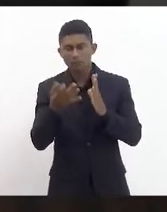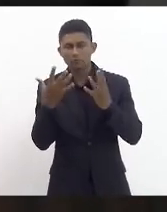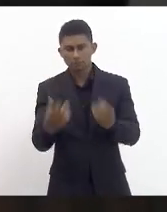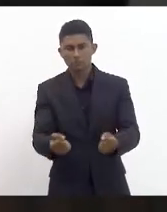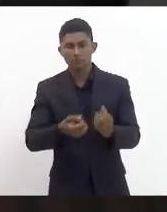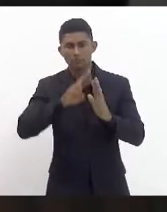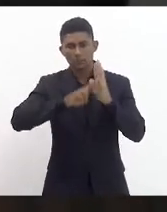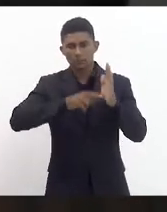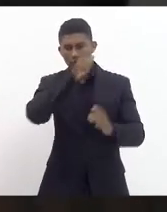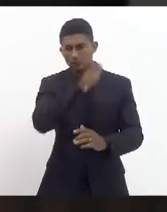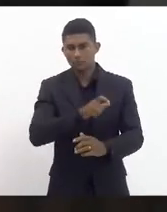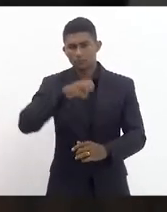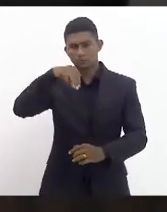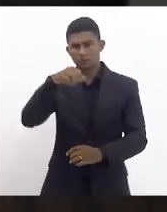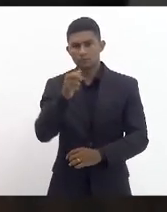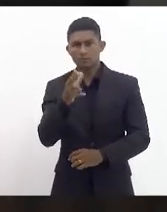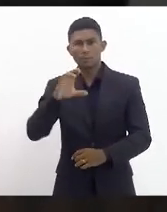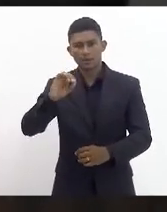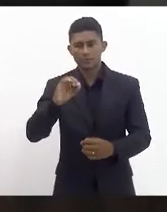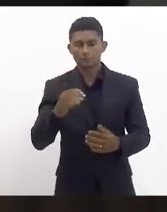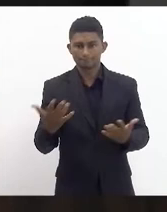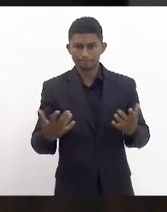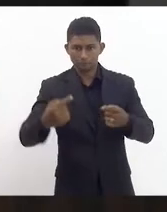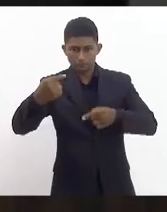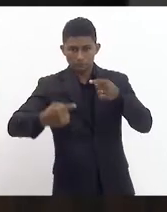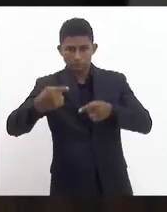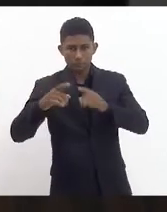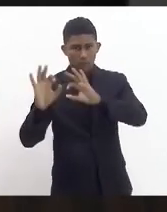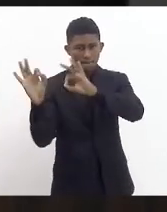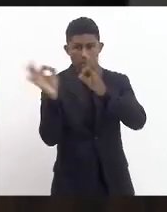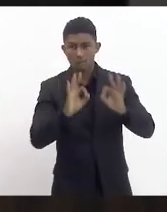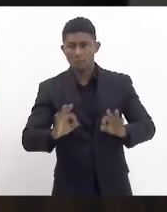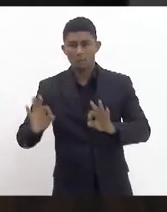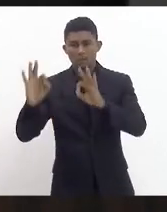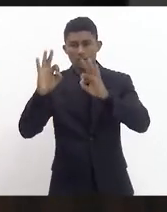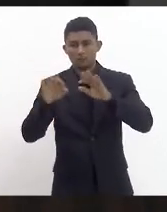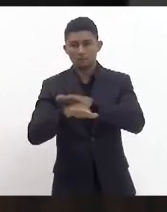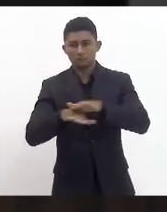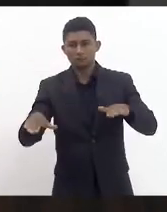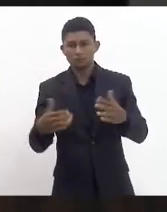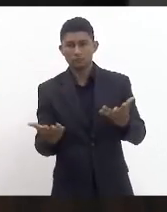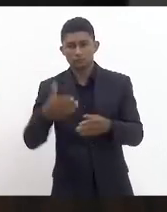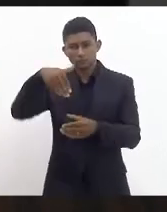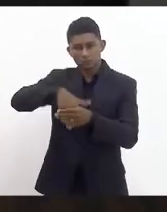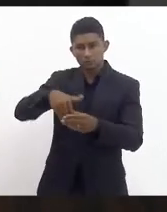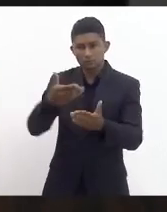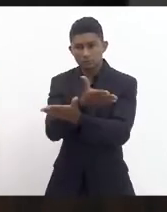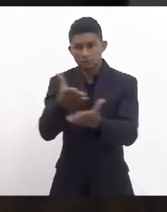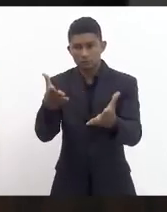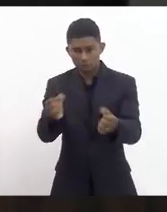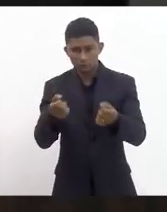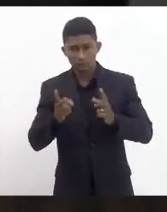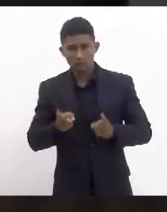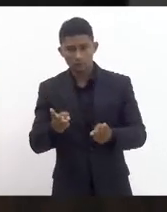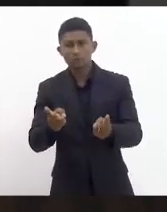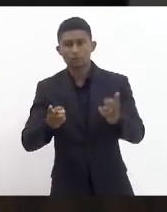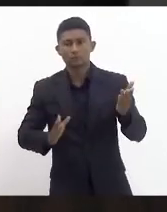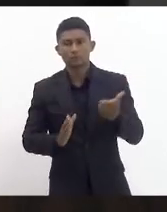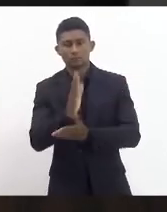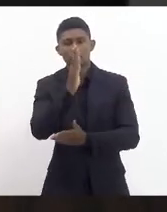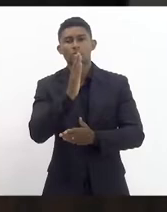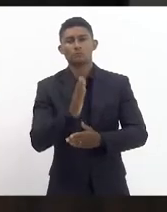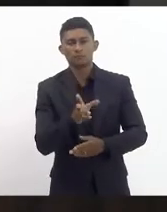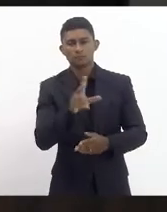deputado Márcio Canella. Em discussão, não havendo quem queira discutir, encerrada a discussão. Em votação, os senhores que aprovam, permaneçam como estão, aprovado,